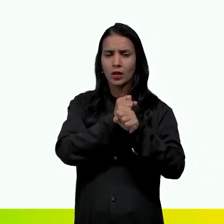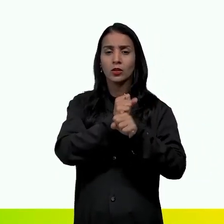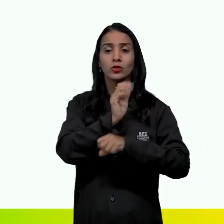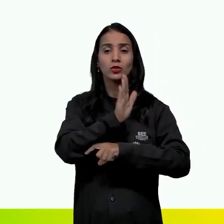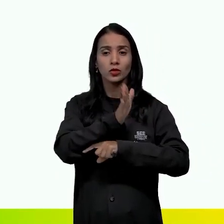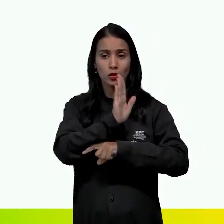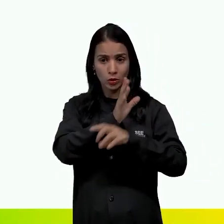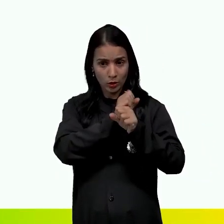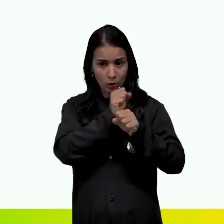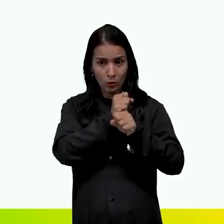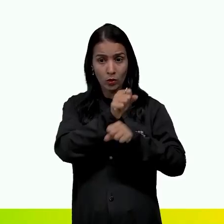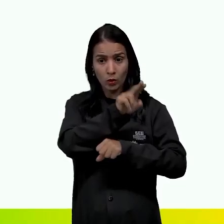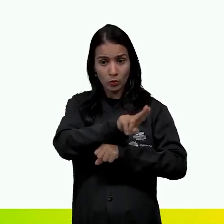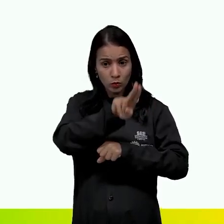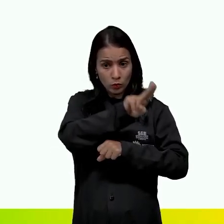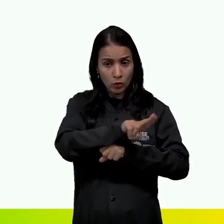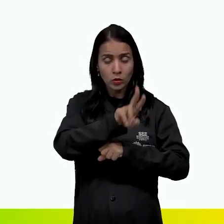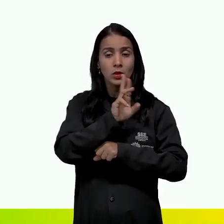multiplicar.